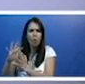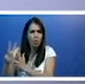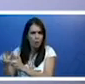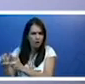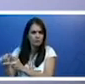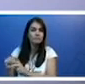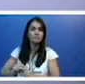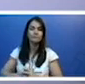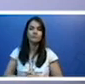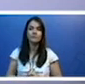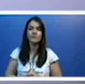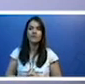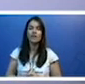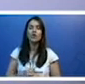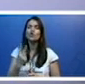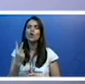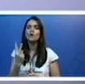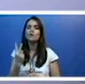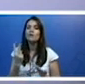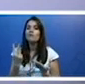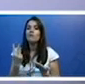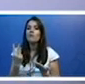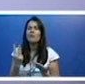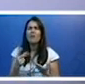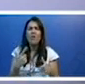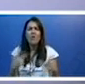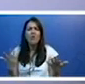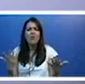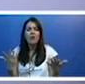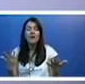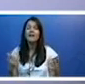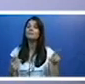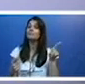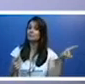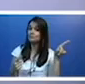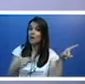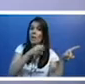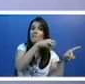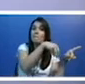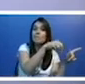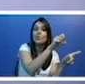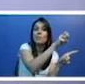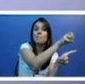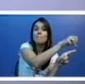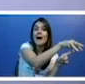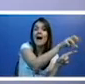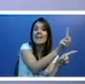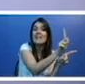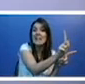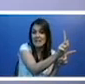2, ele veio de onde? Ele veio da carga aqui do magnésio, certo? Então, aqui a gente